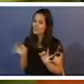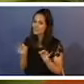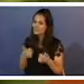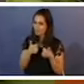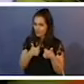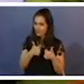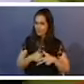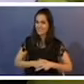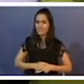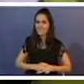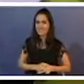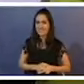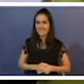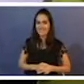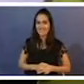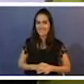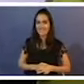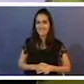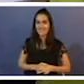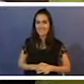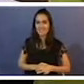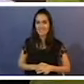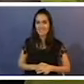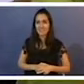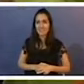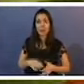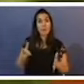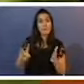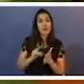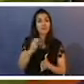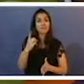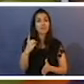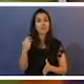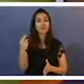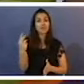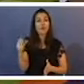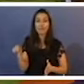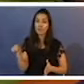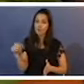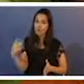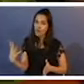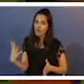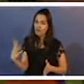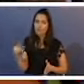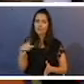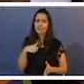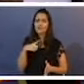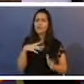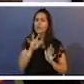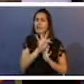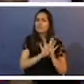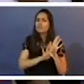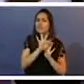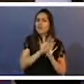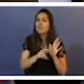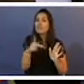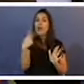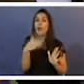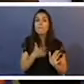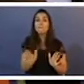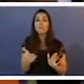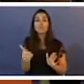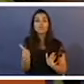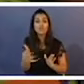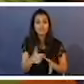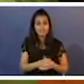certinho se não deu tempo lá na página 194 tem aqui um texto falando sobre os peixes